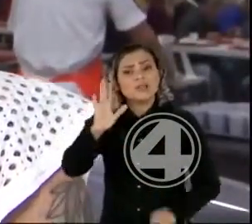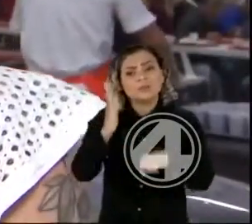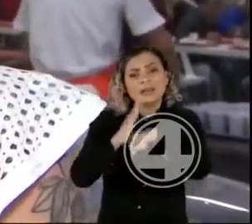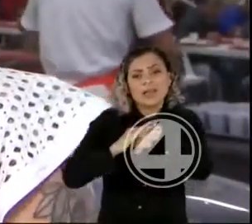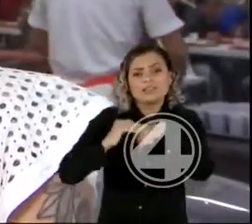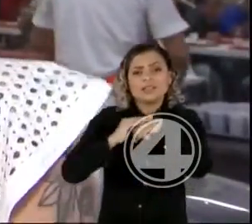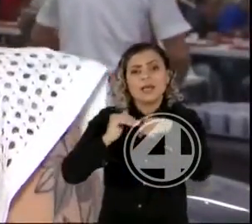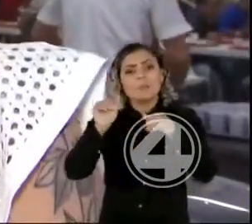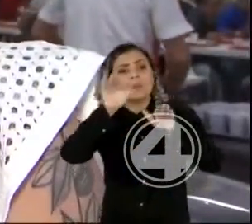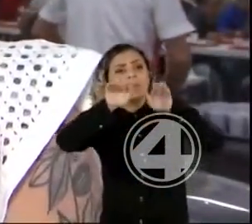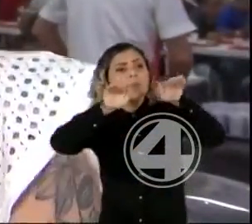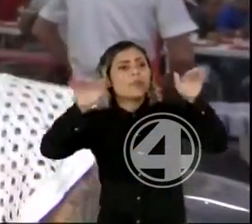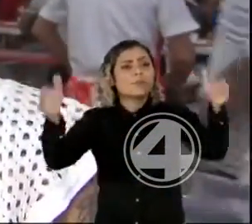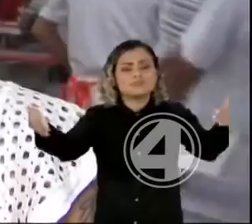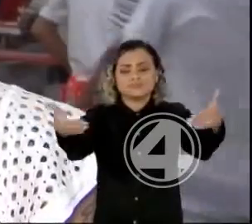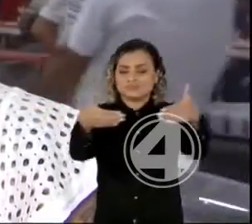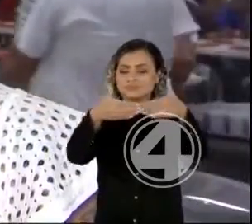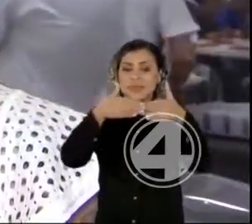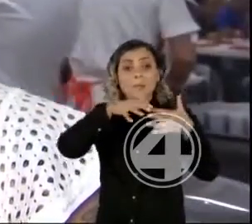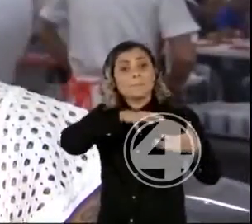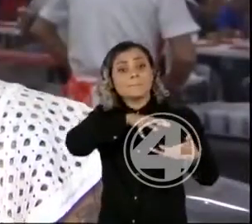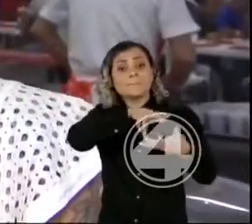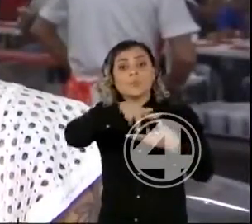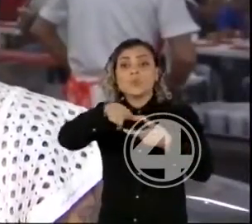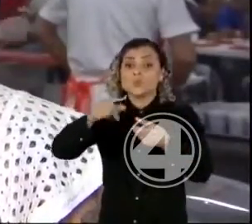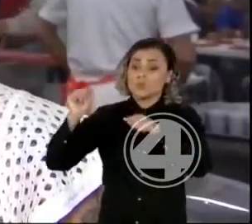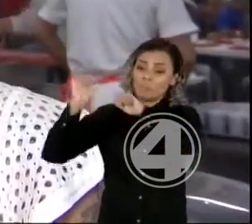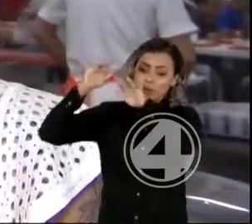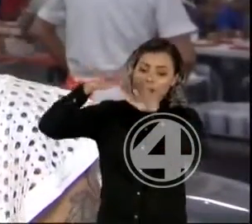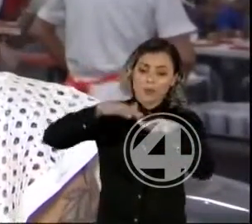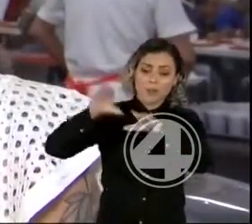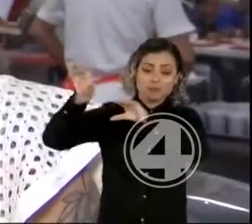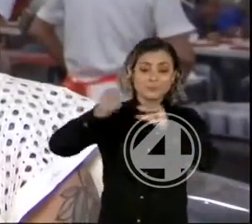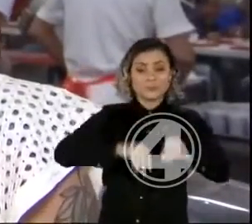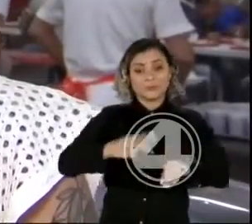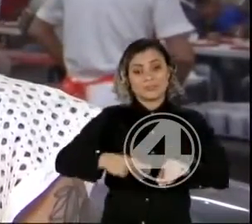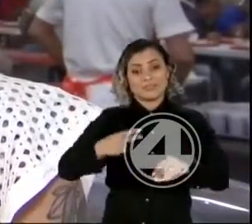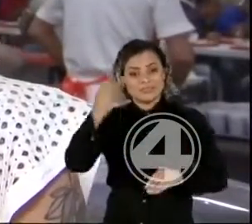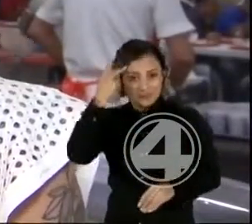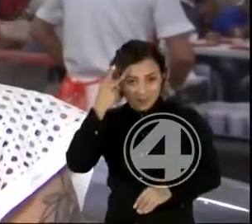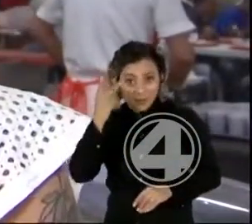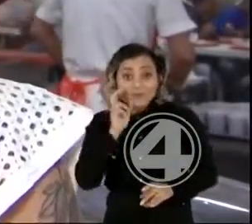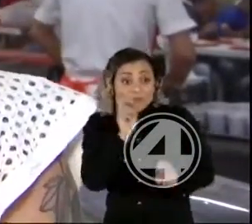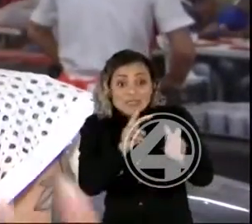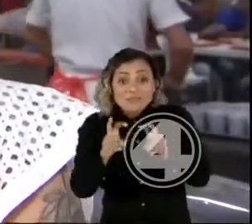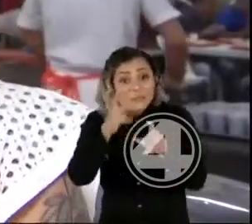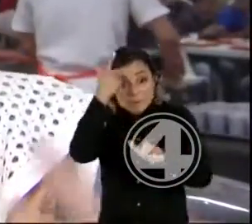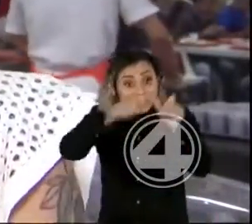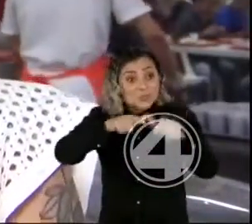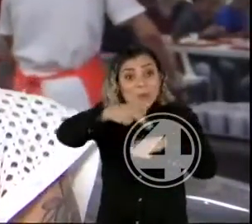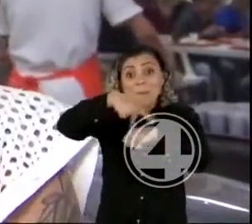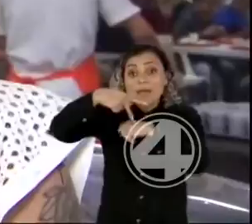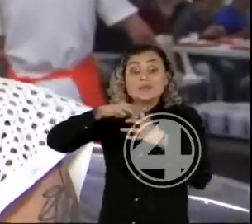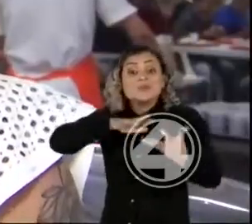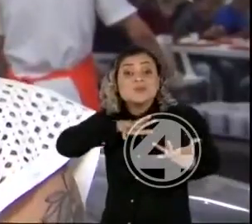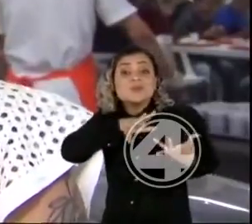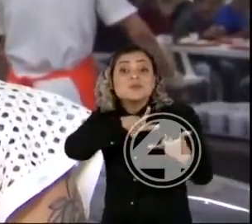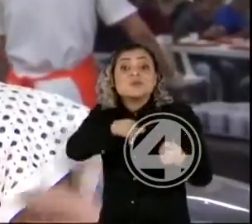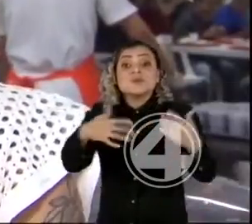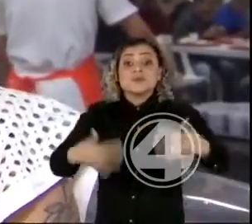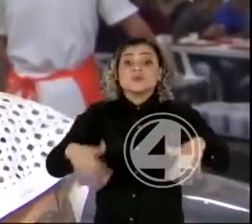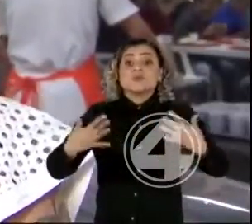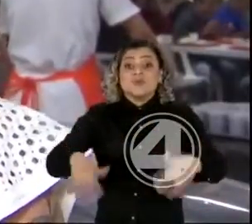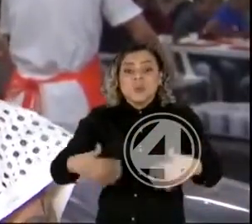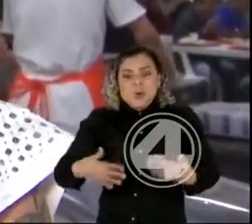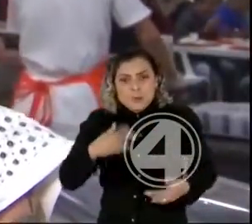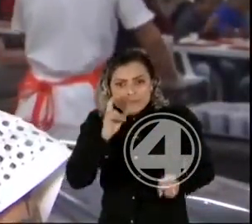acolhe as culturas do mundo inteiro e do Brasil inteiro. Aqui você encontra ingredientes, cozinhas e restaurantes. Eu falo,